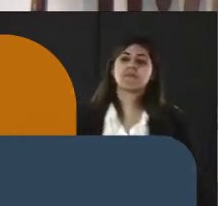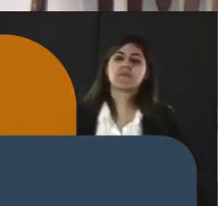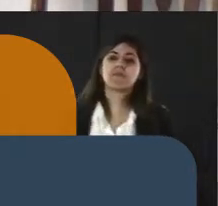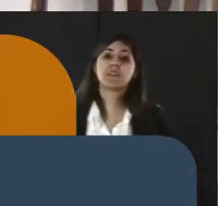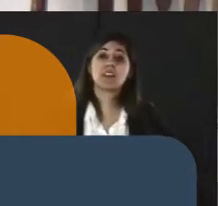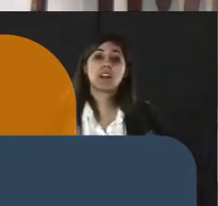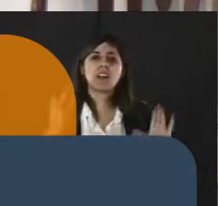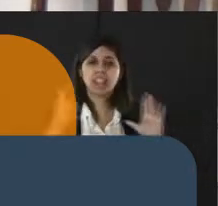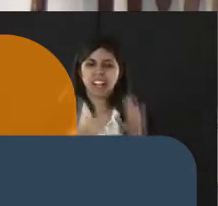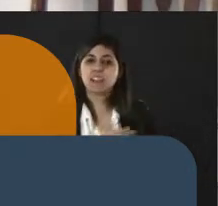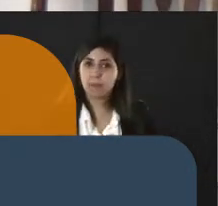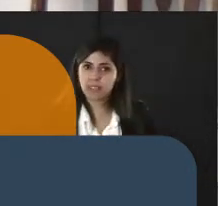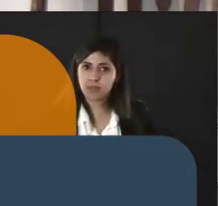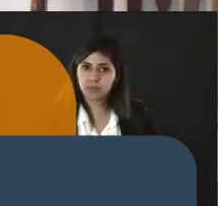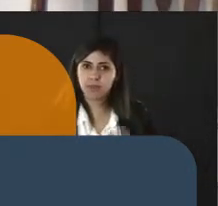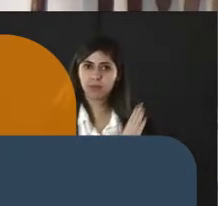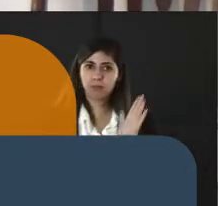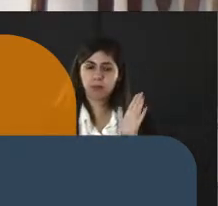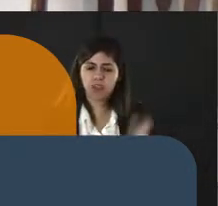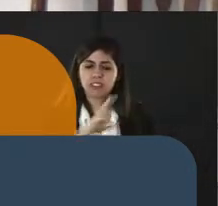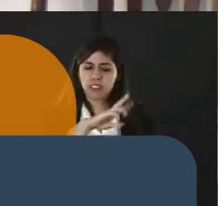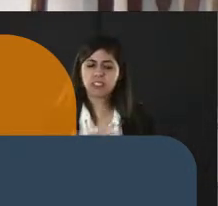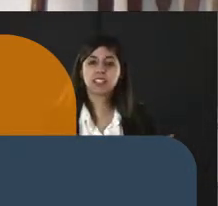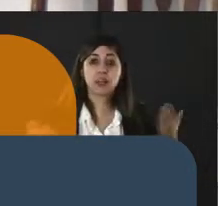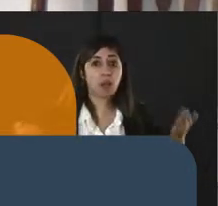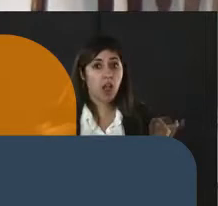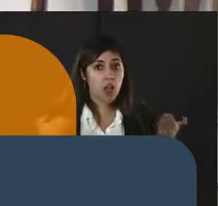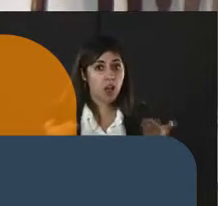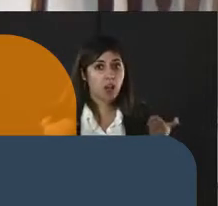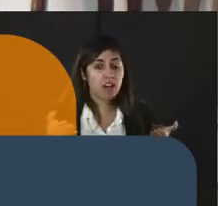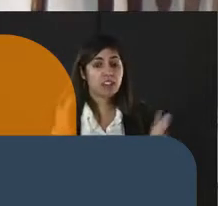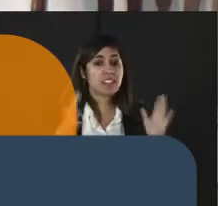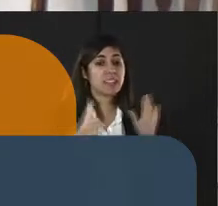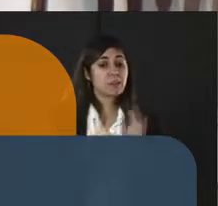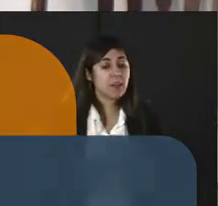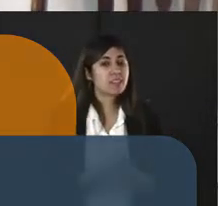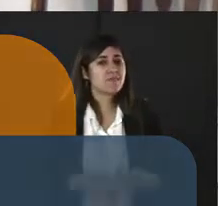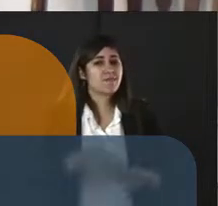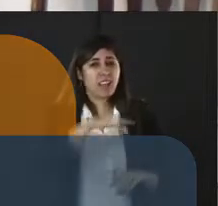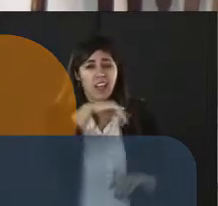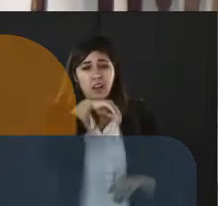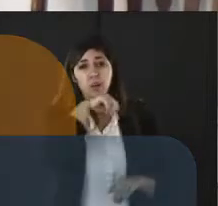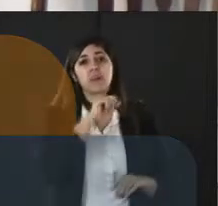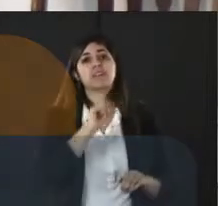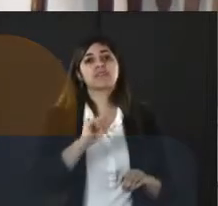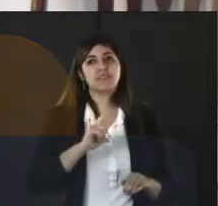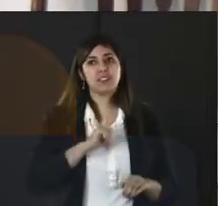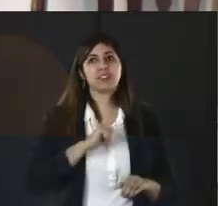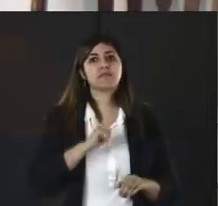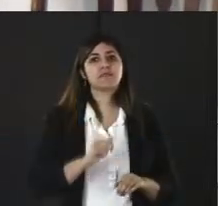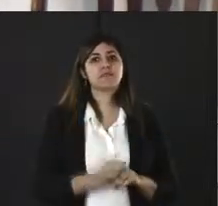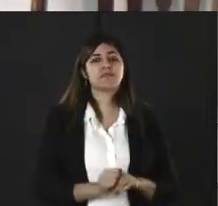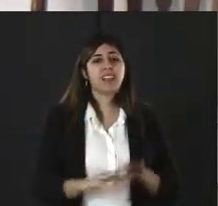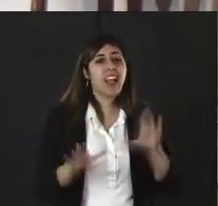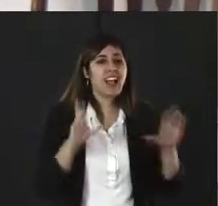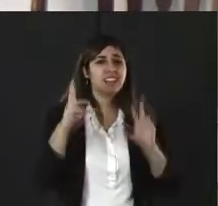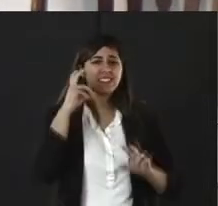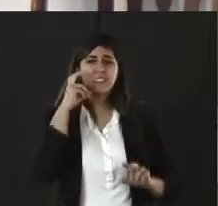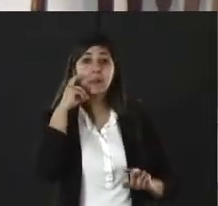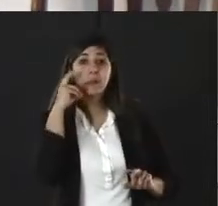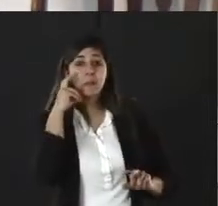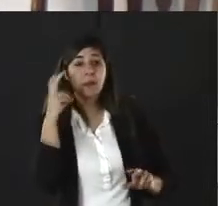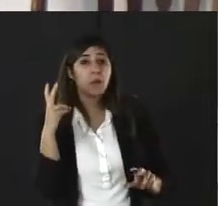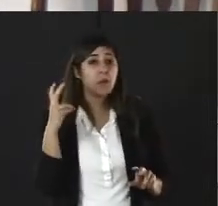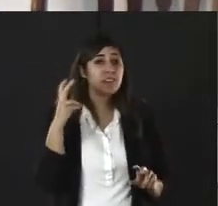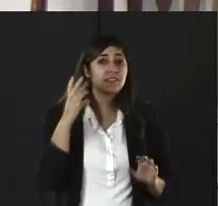muito mal ou estava prestes ar se transformar em uma vergonha ou em uma